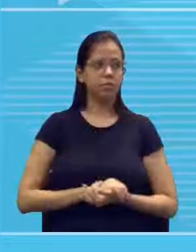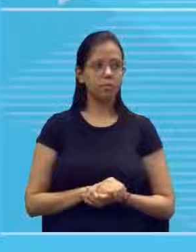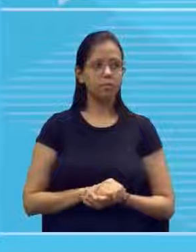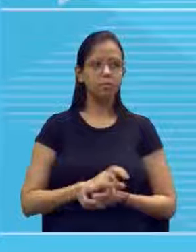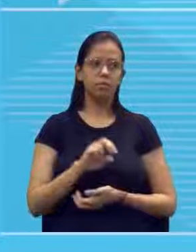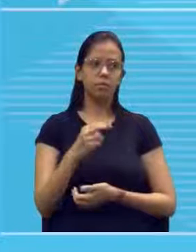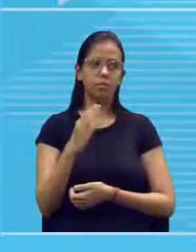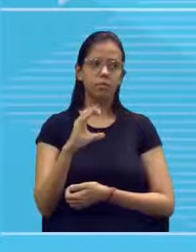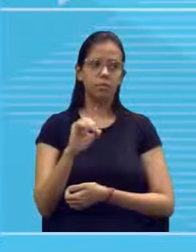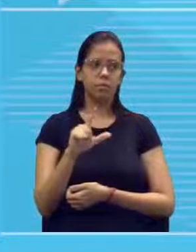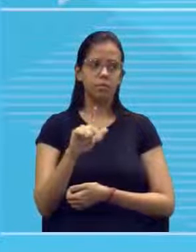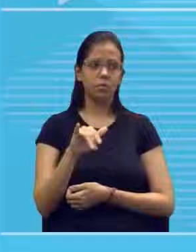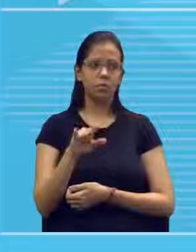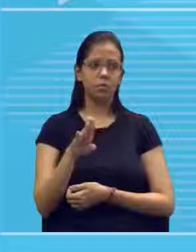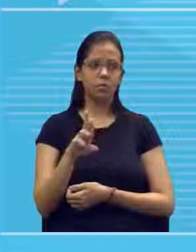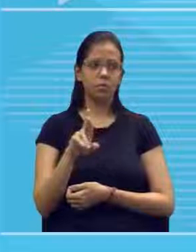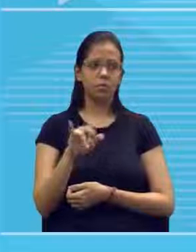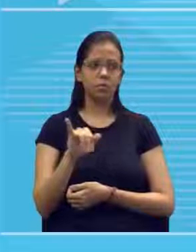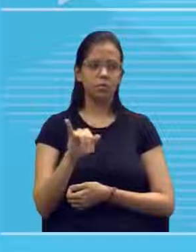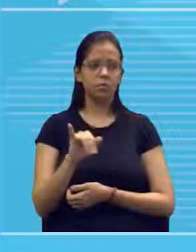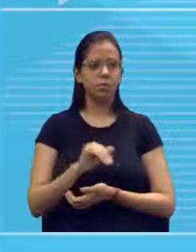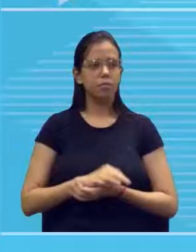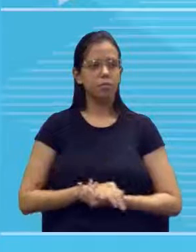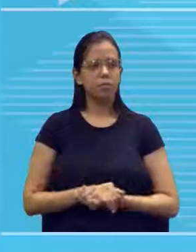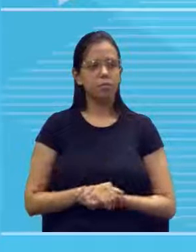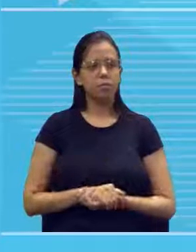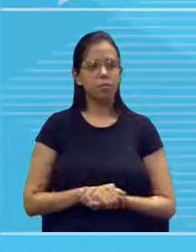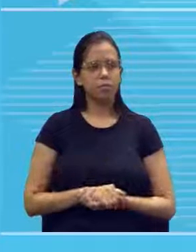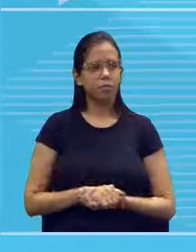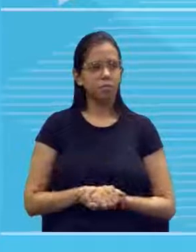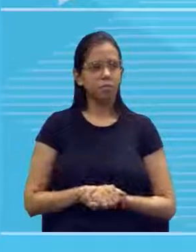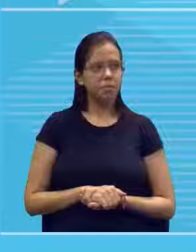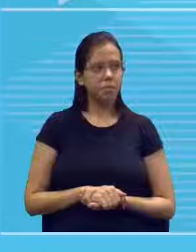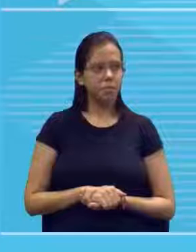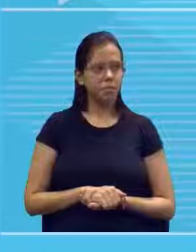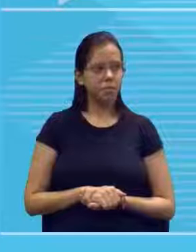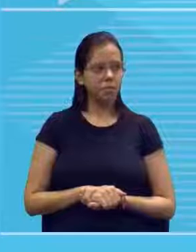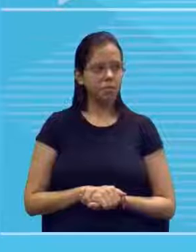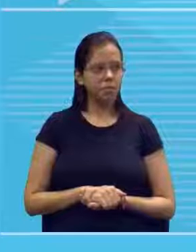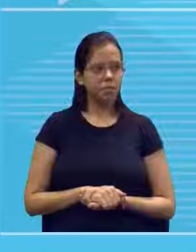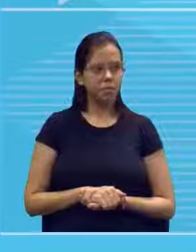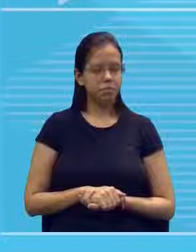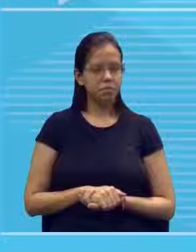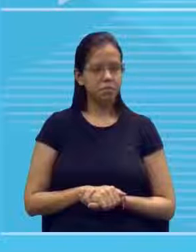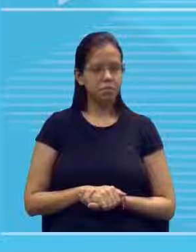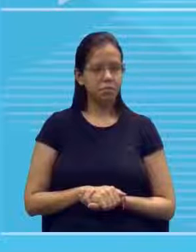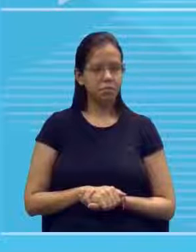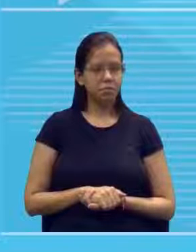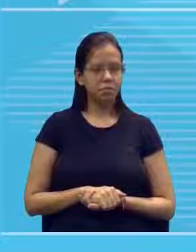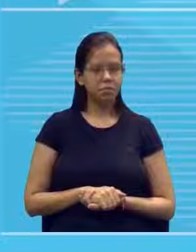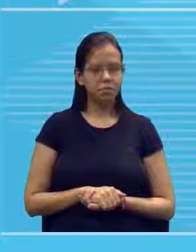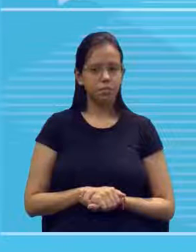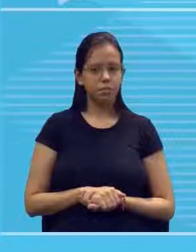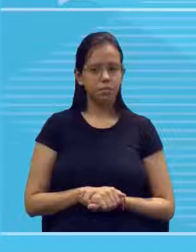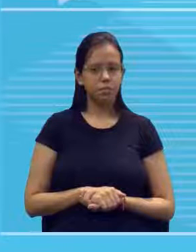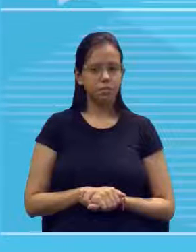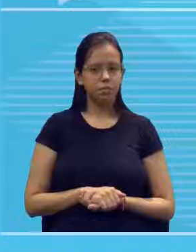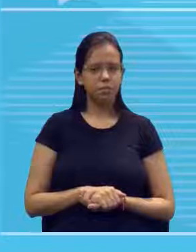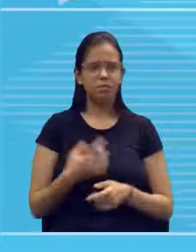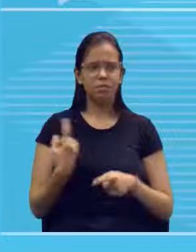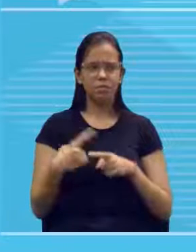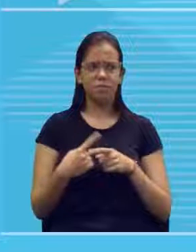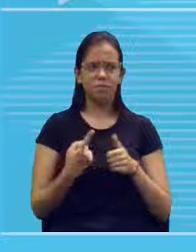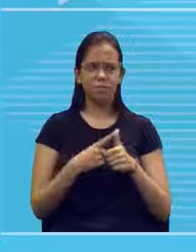um pouco livre e aqui gente se vocês vissem é porque aqui ficou bem bem